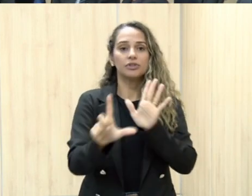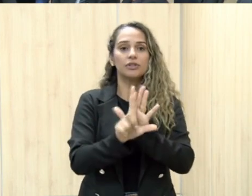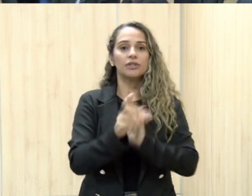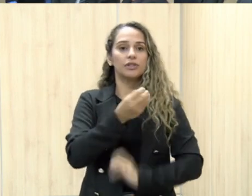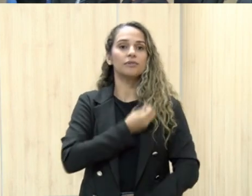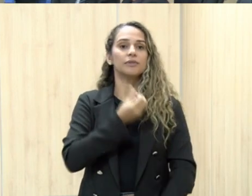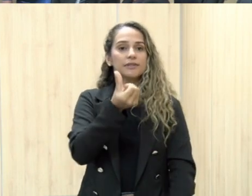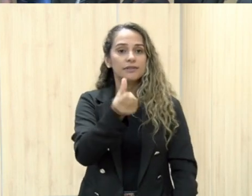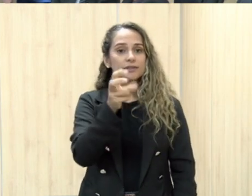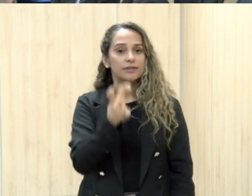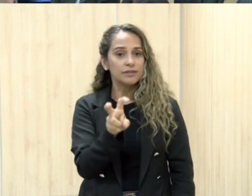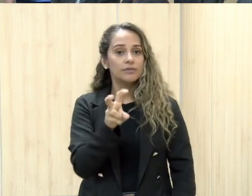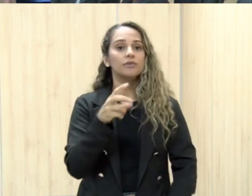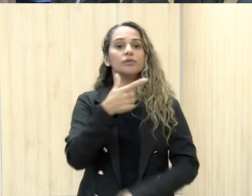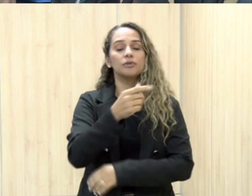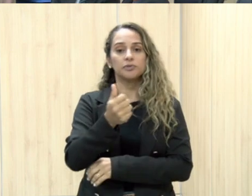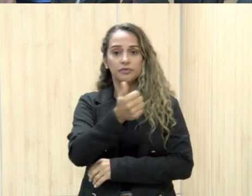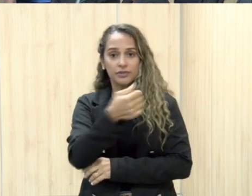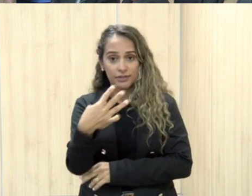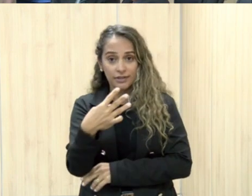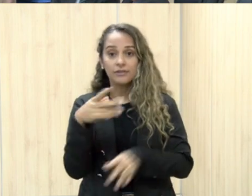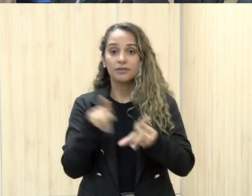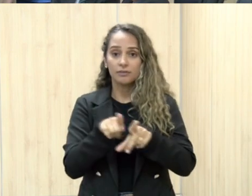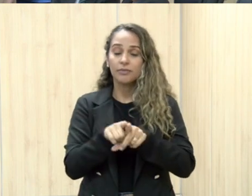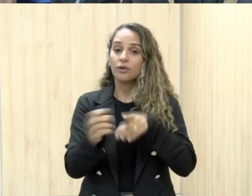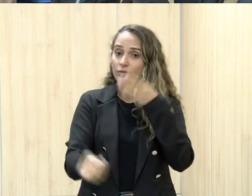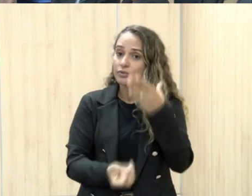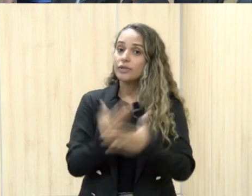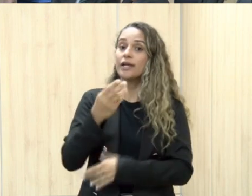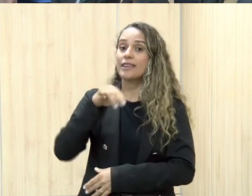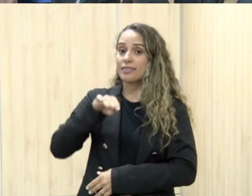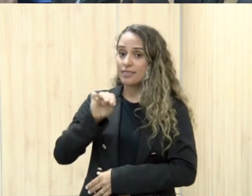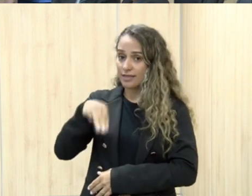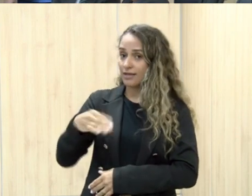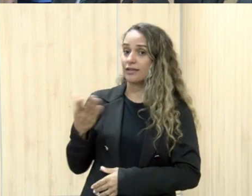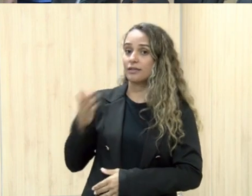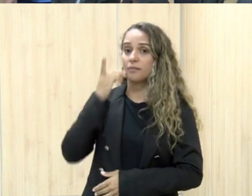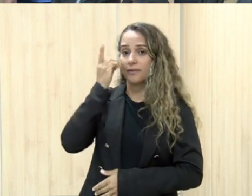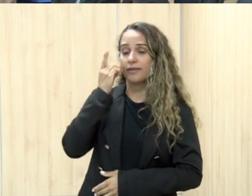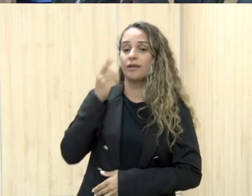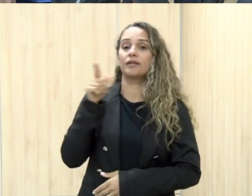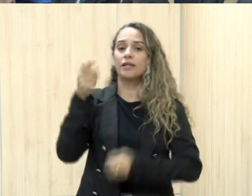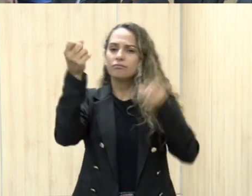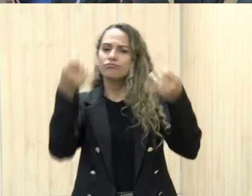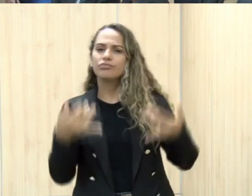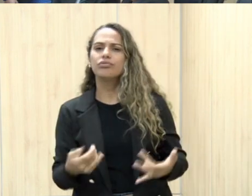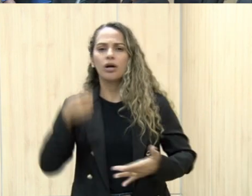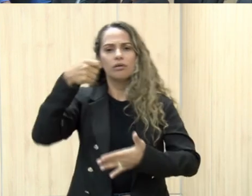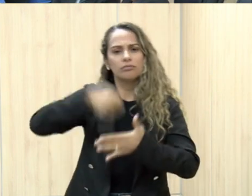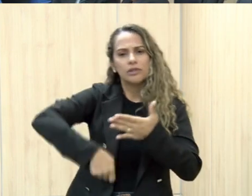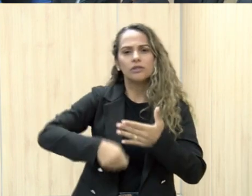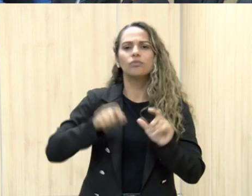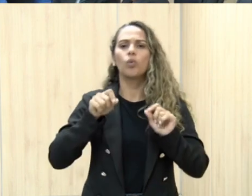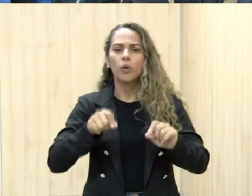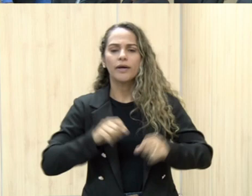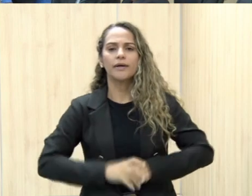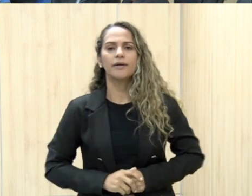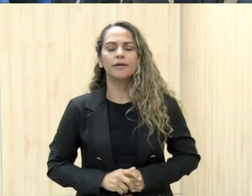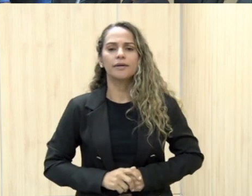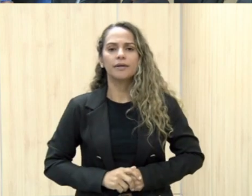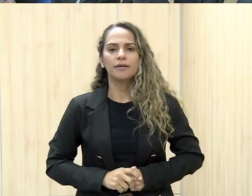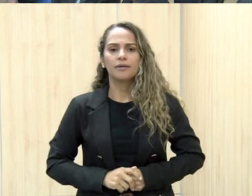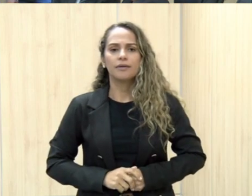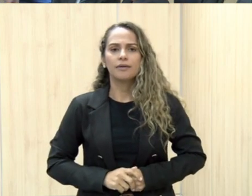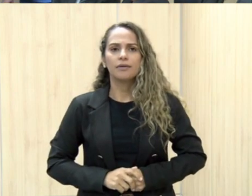65 de 2023 de autoria deputado nem Barroso dispõe sobre a obrigatoriedade de